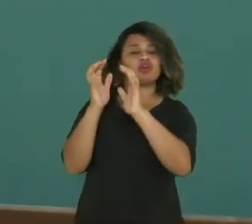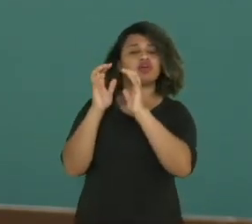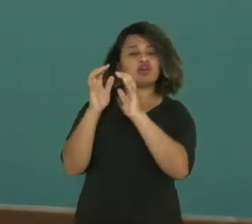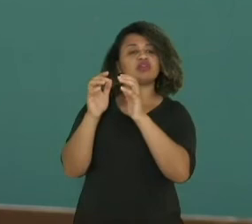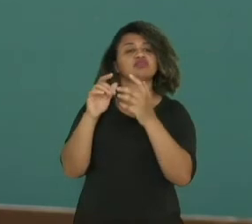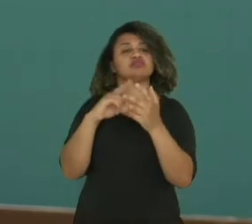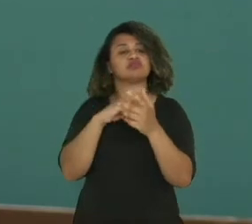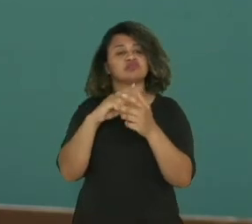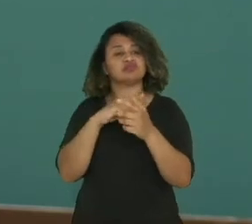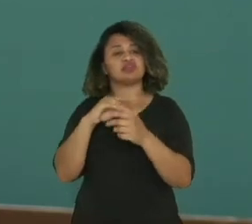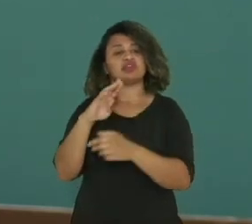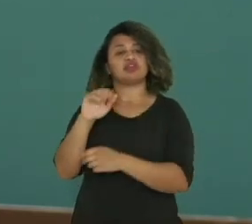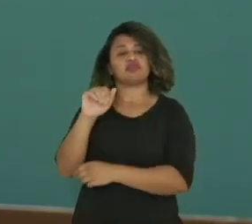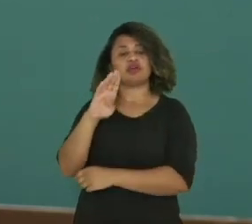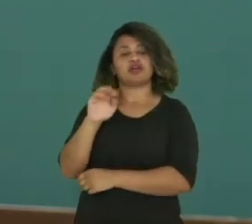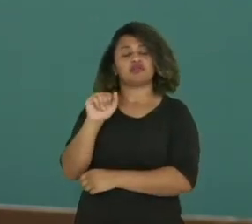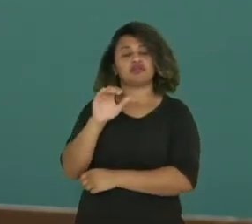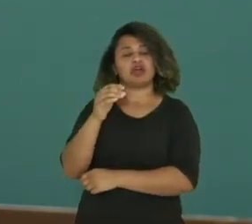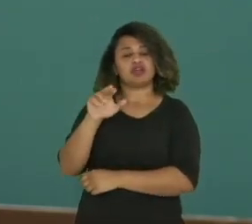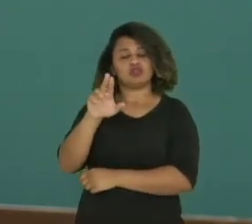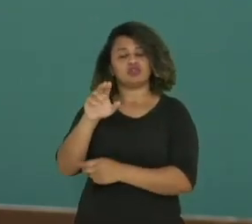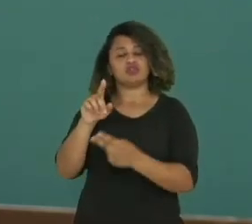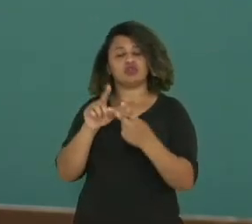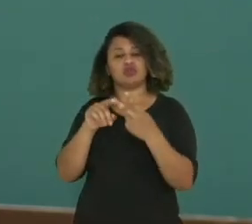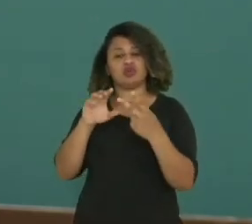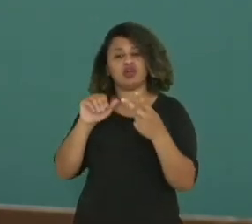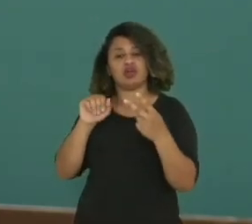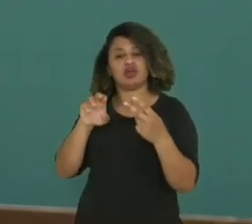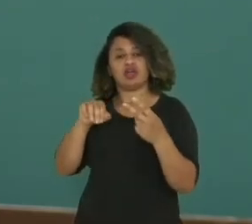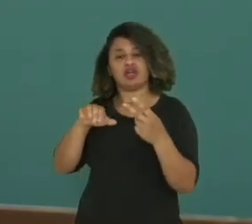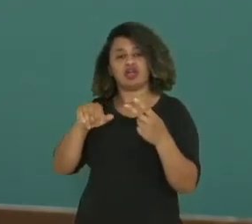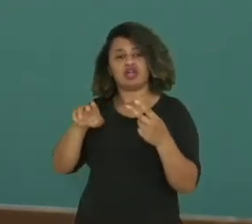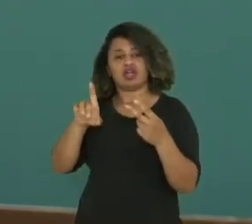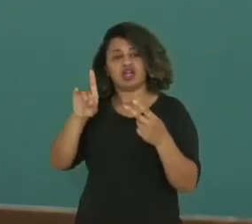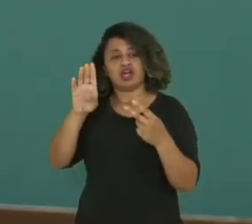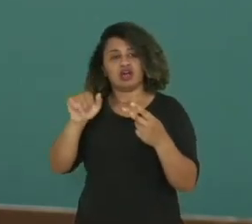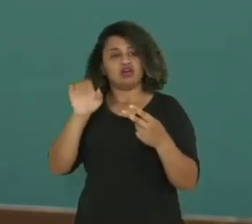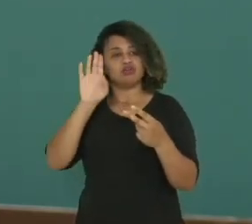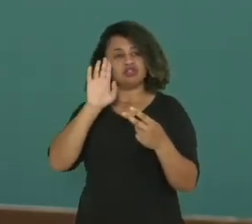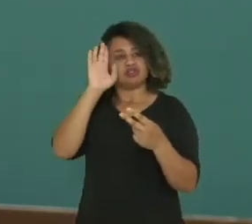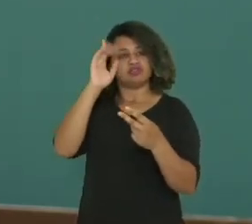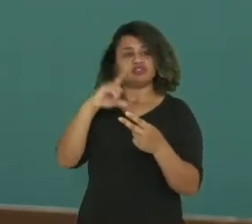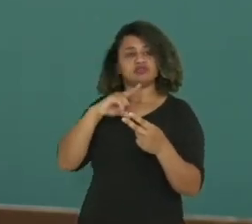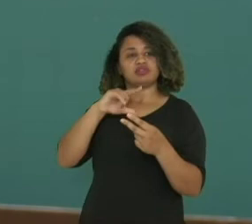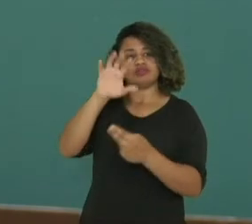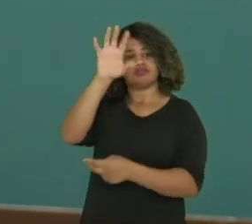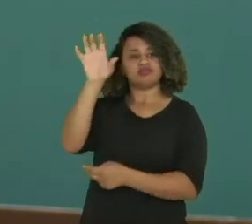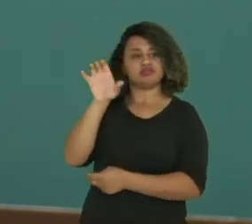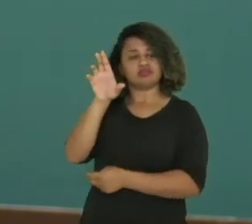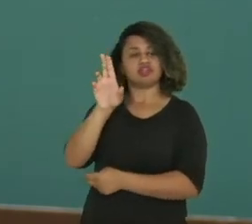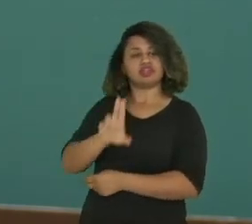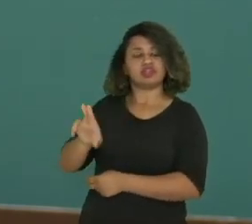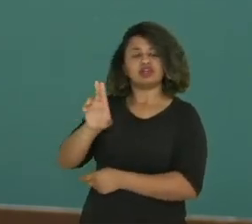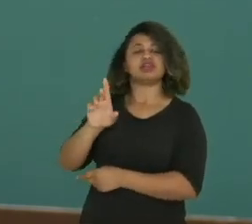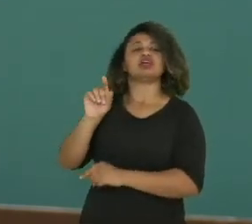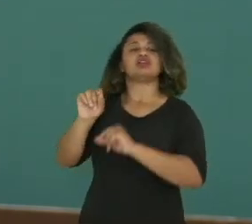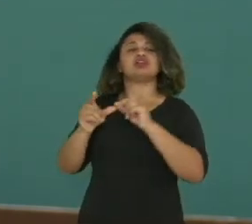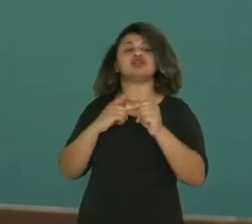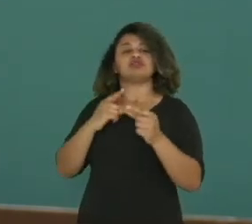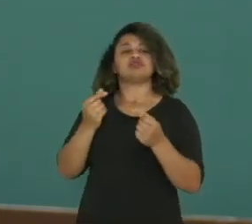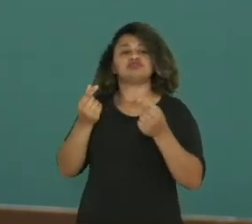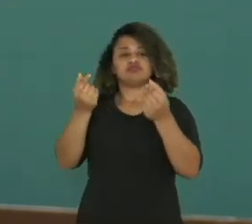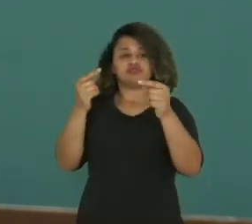a carnaúba são as principais espécies presentes nessa região e que são usados ali pela população para geração de renda,